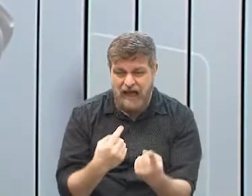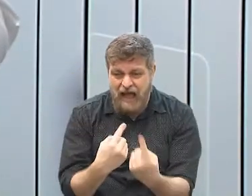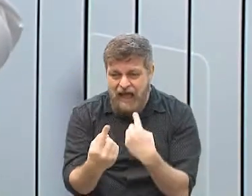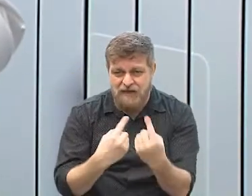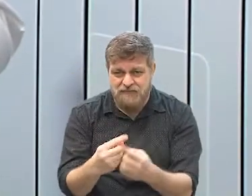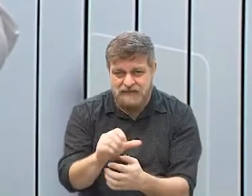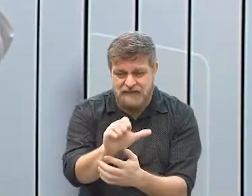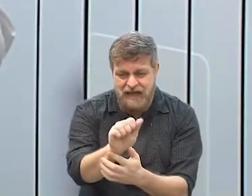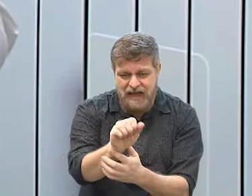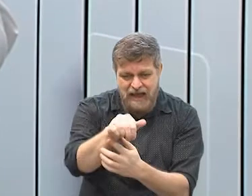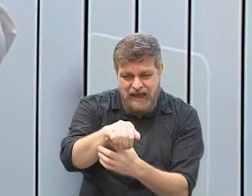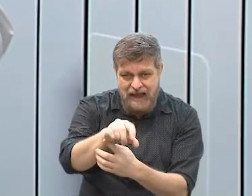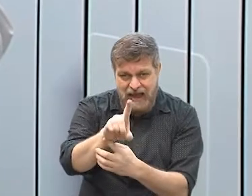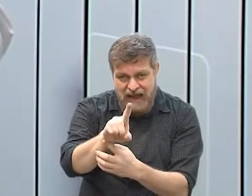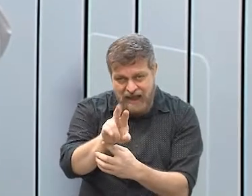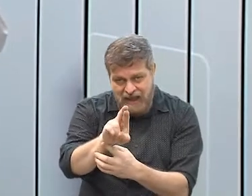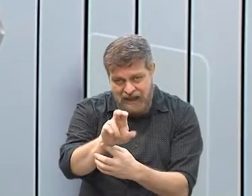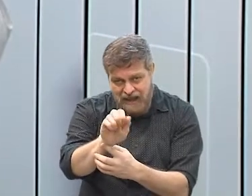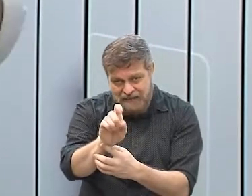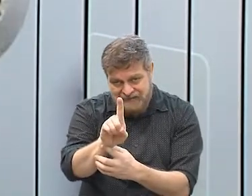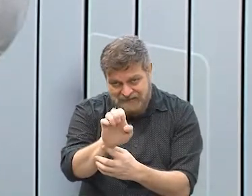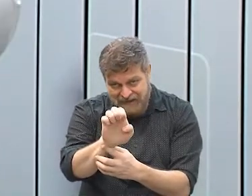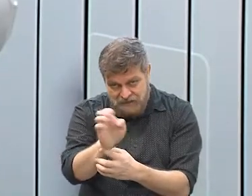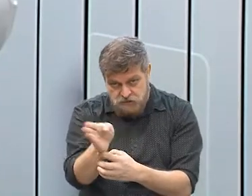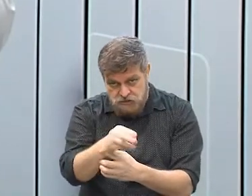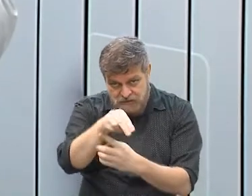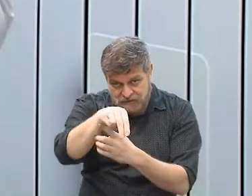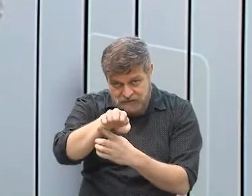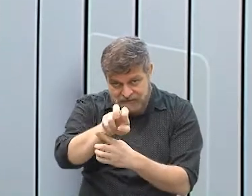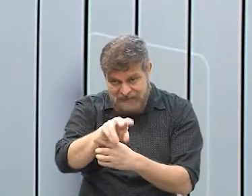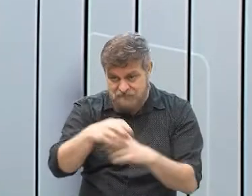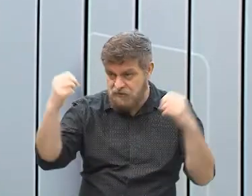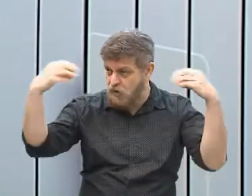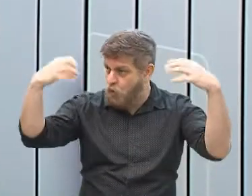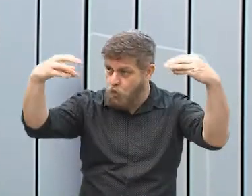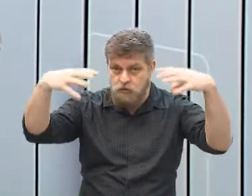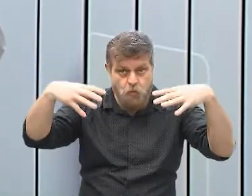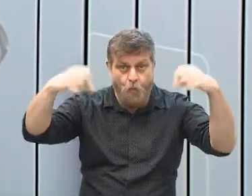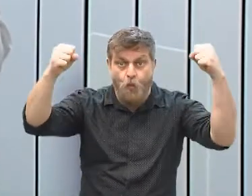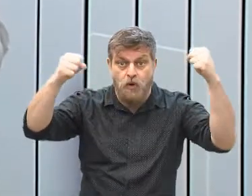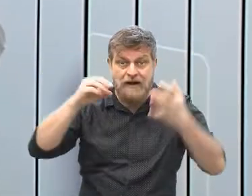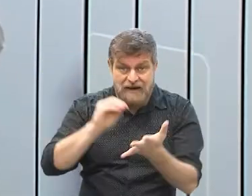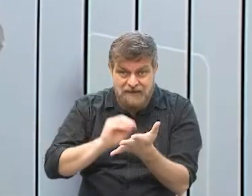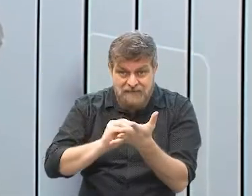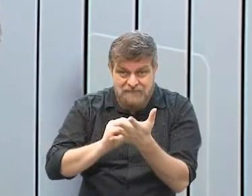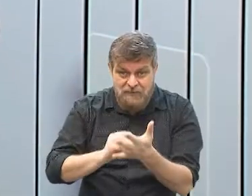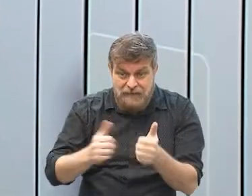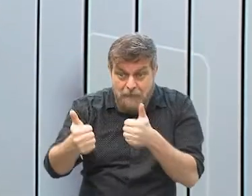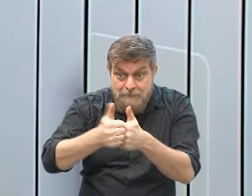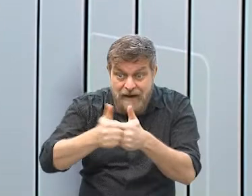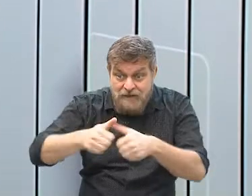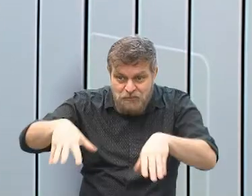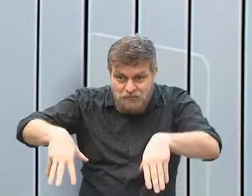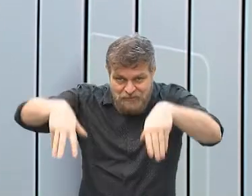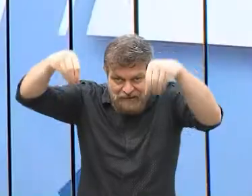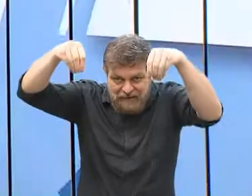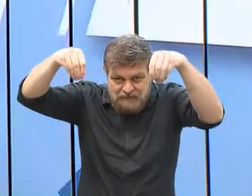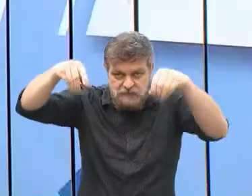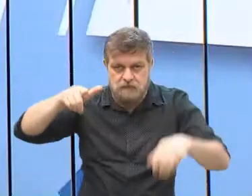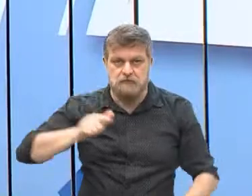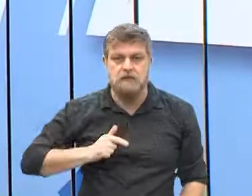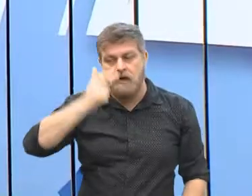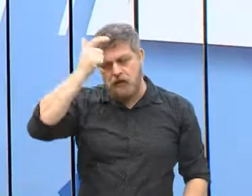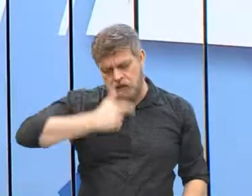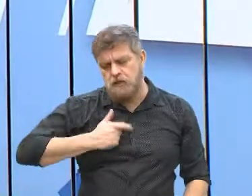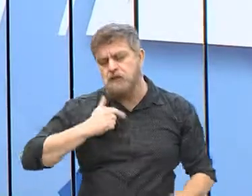Neves, próxima ao Balão do Castelo. O senhor também pediu providências ao Executivo nessa área. Na verdade eu tenho assim também uma atuação nessa